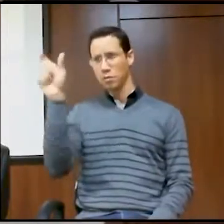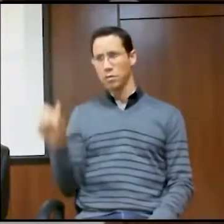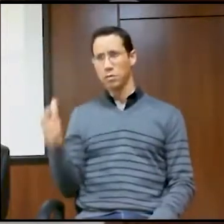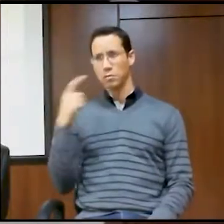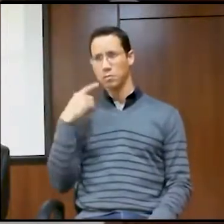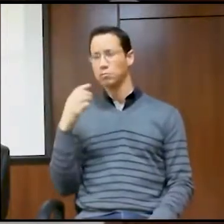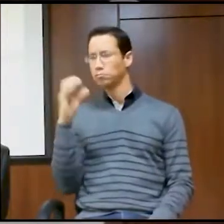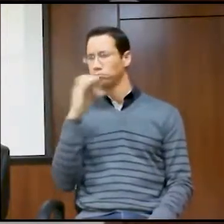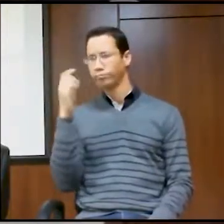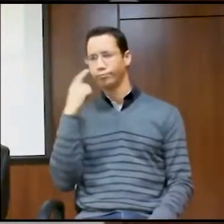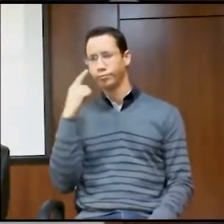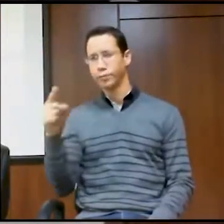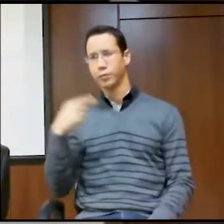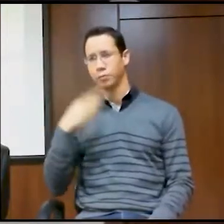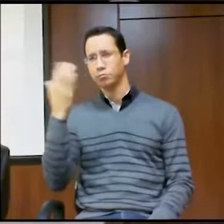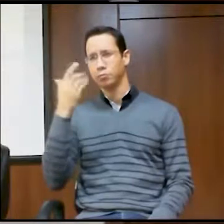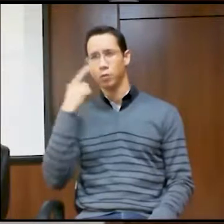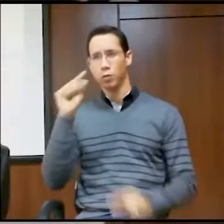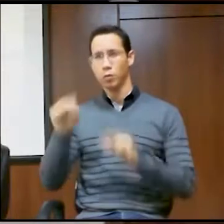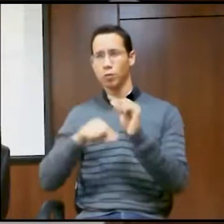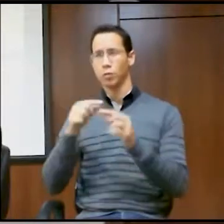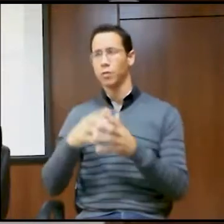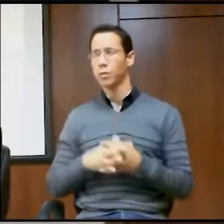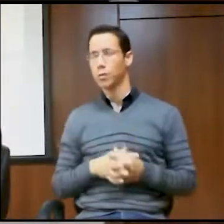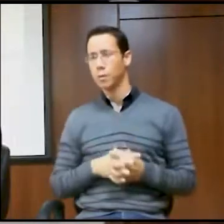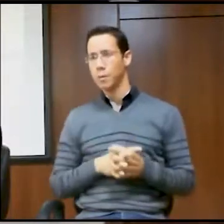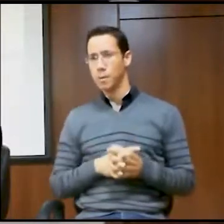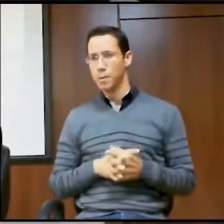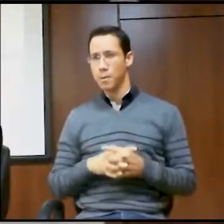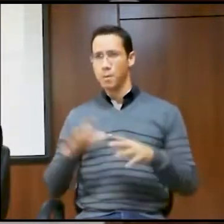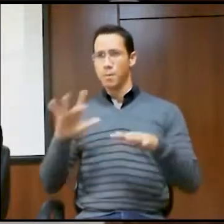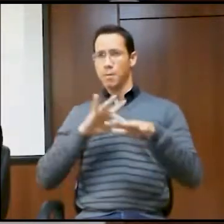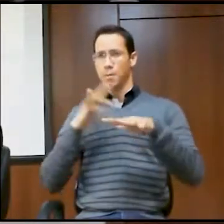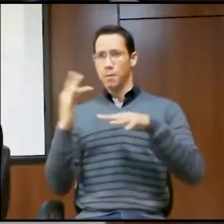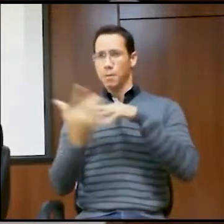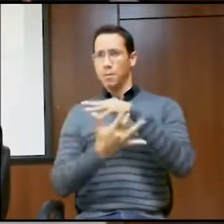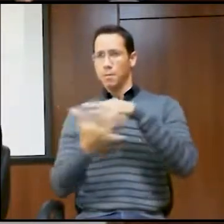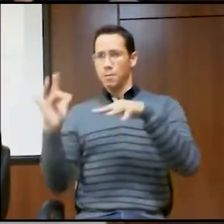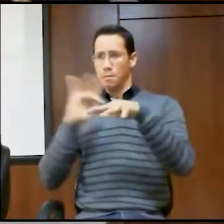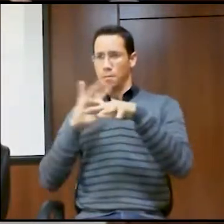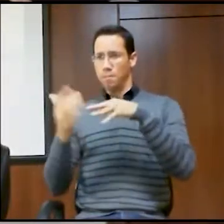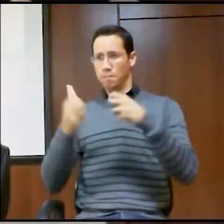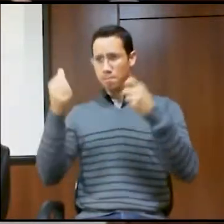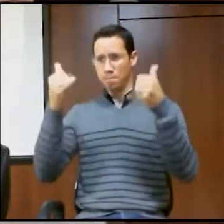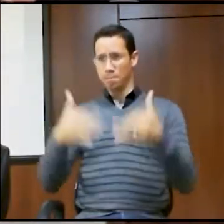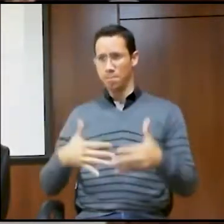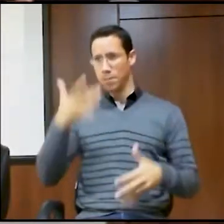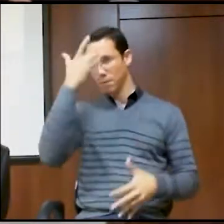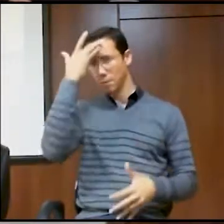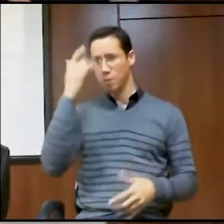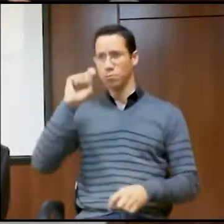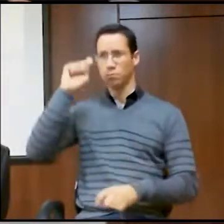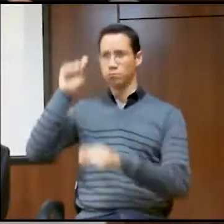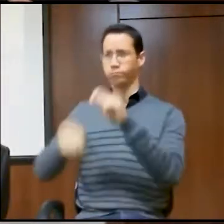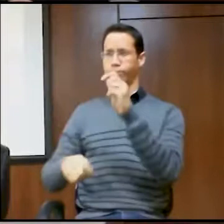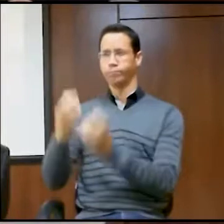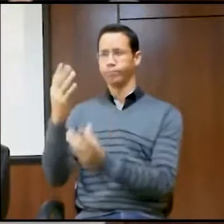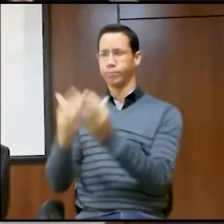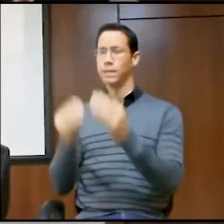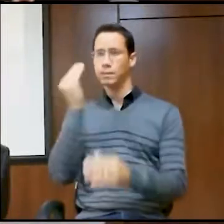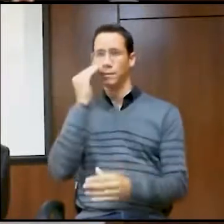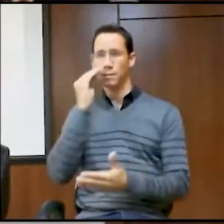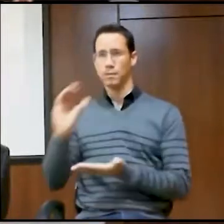assim, rapidamente, dada todas essas questões pelas redes sociais, né, dizendo que as pessoas botaram fogo porque queriam receber,